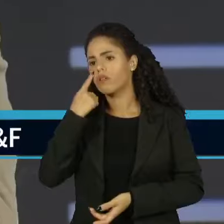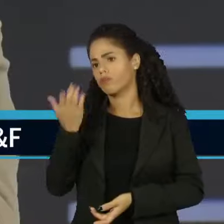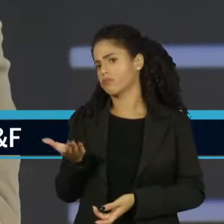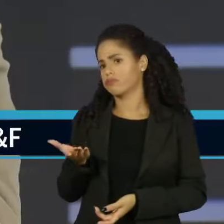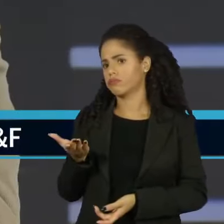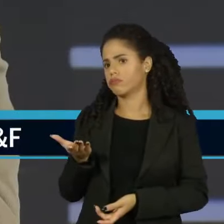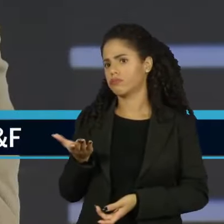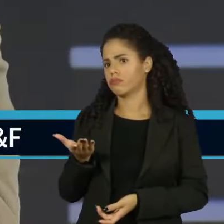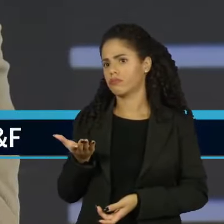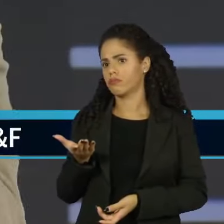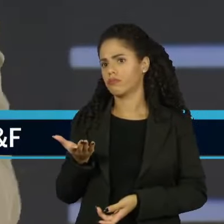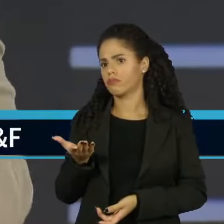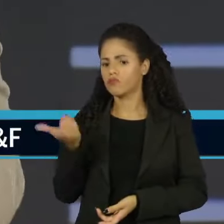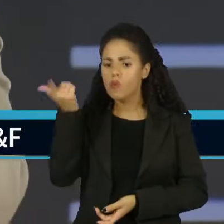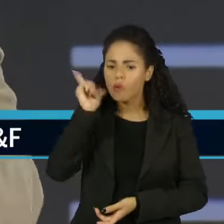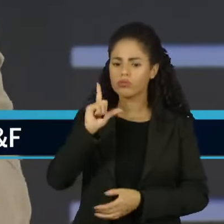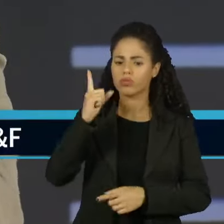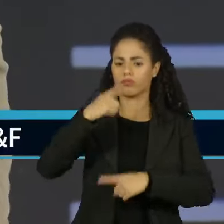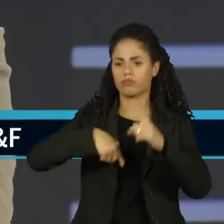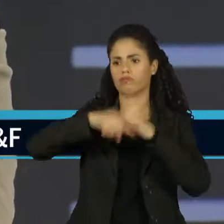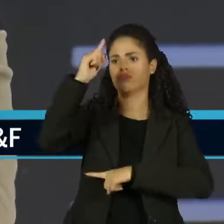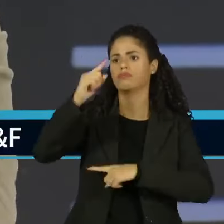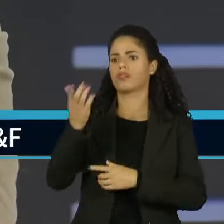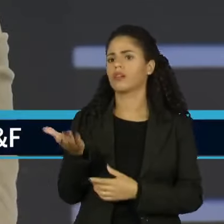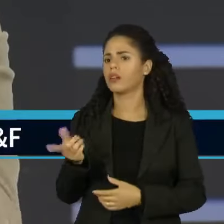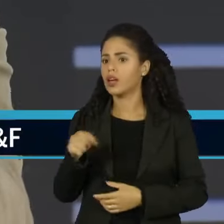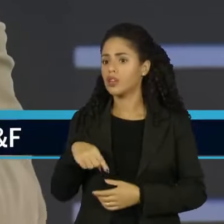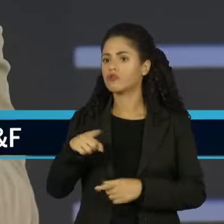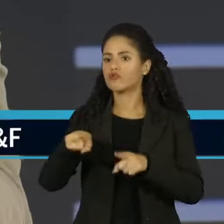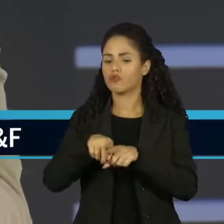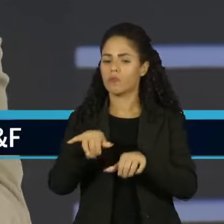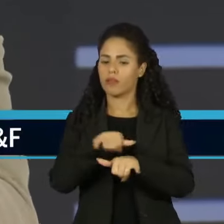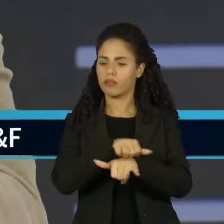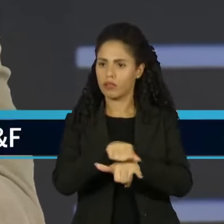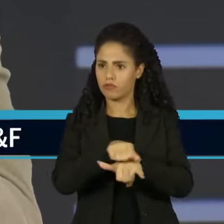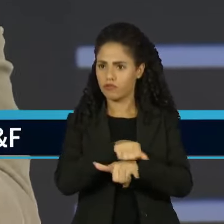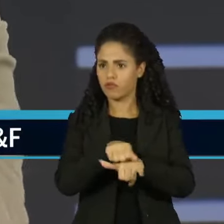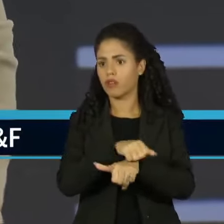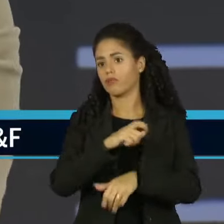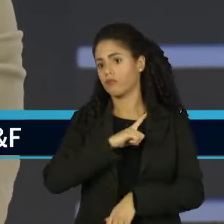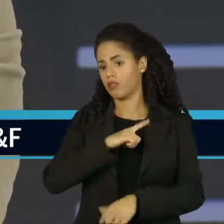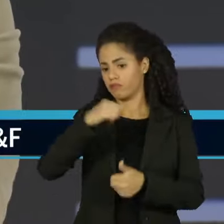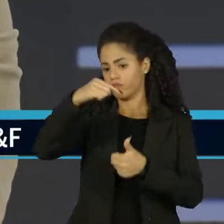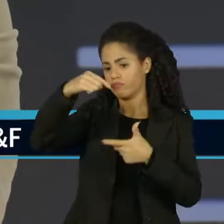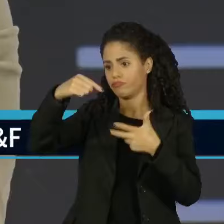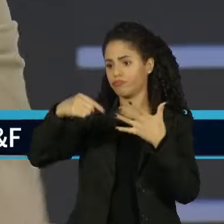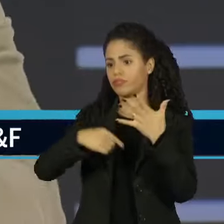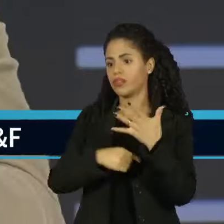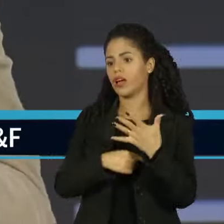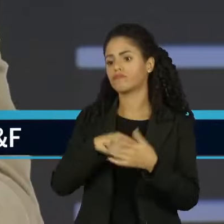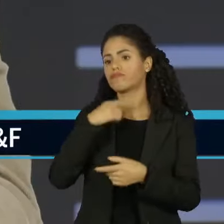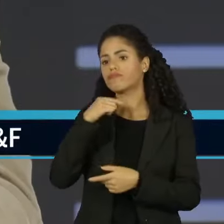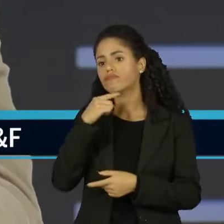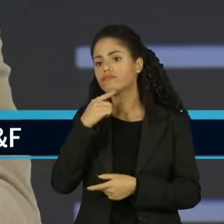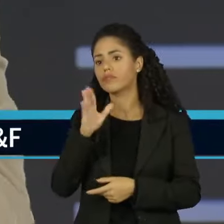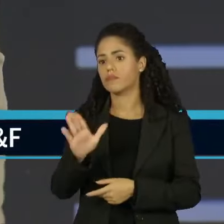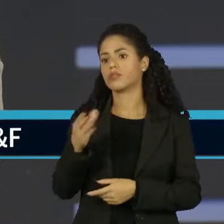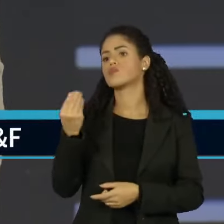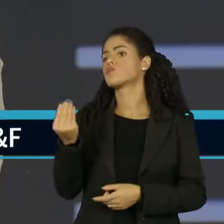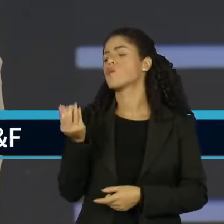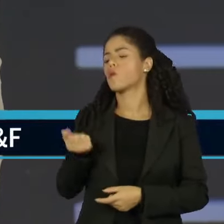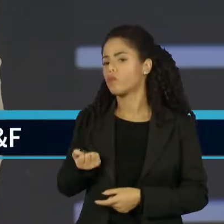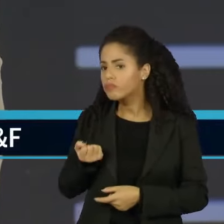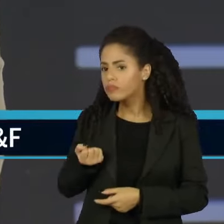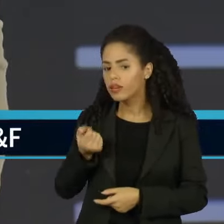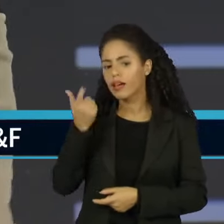alcançar dimensões dessa questão da Lava Jato e suas implicações, né? Então, eu não posso lhe afirmar isso.